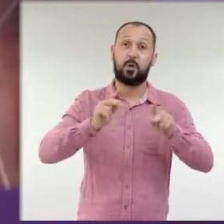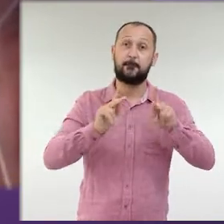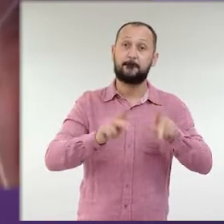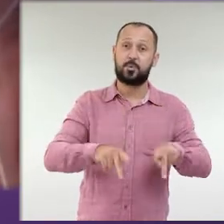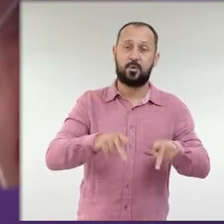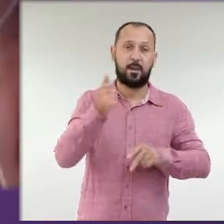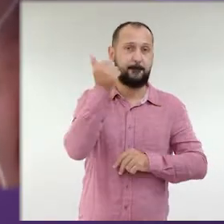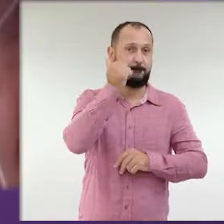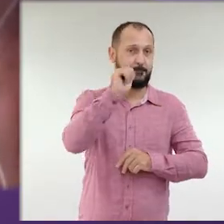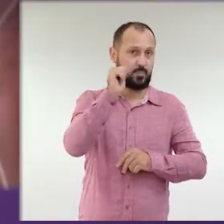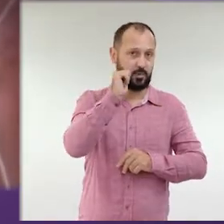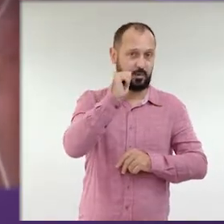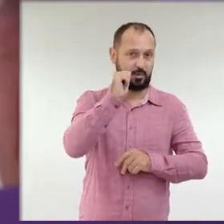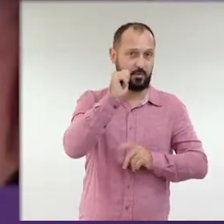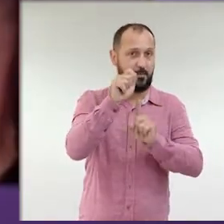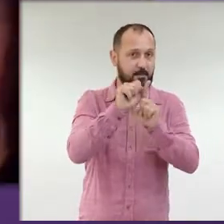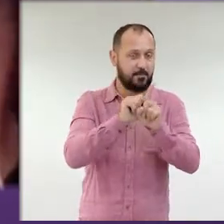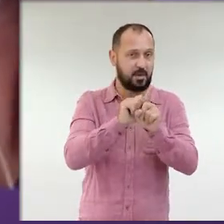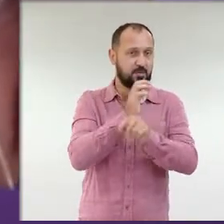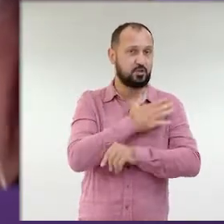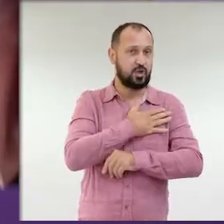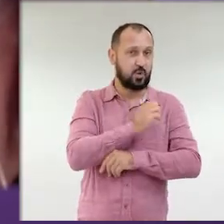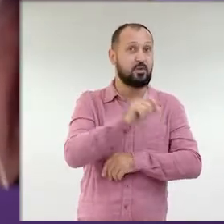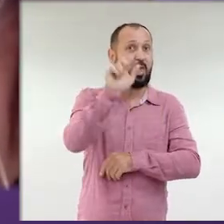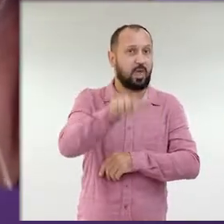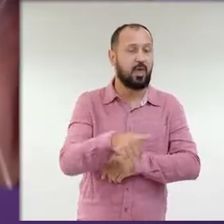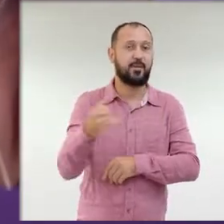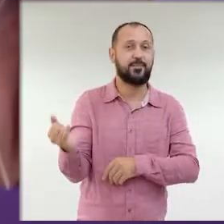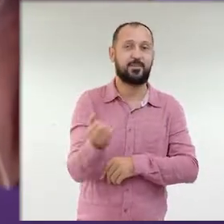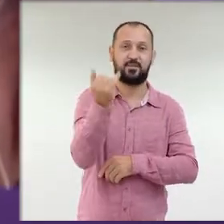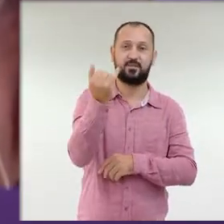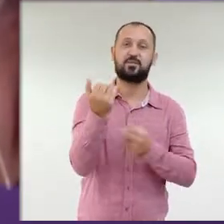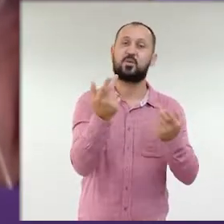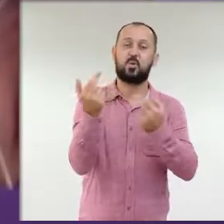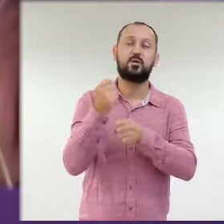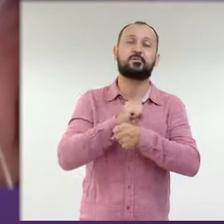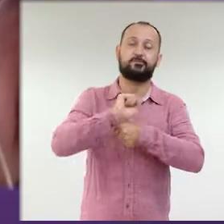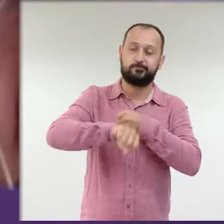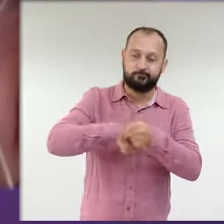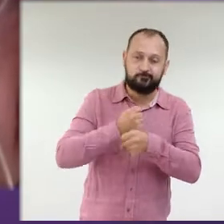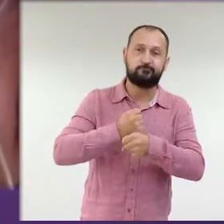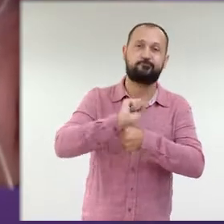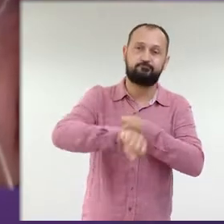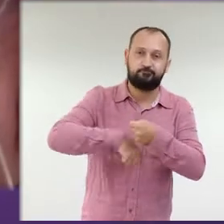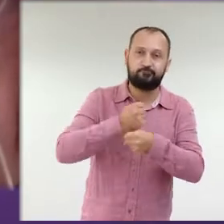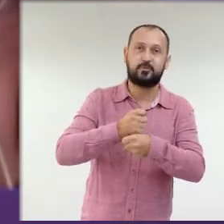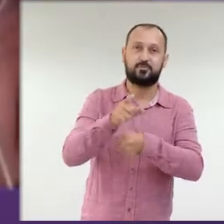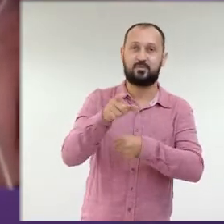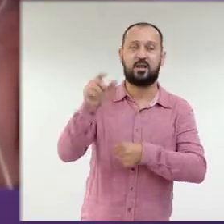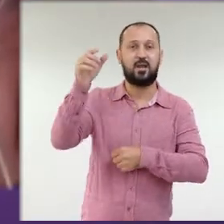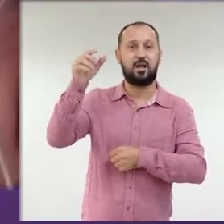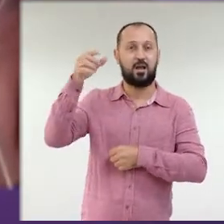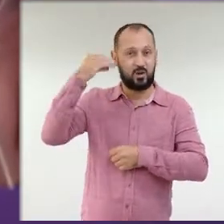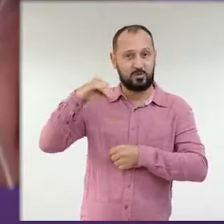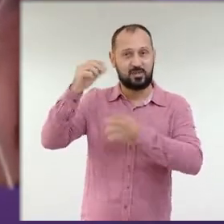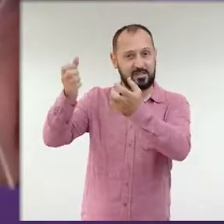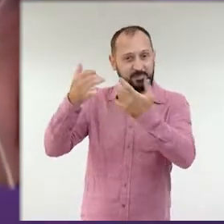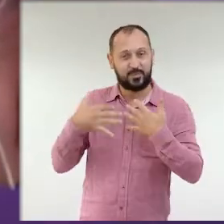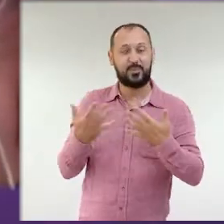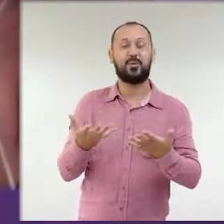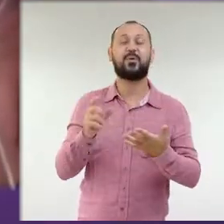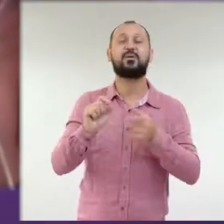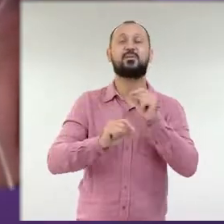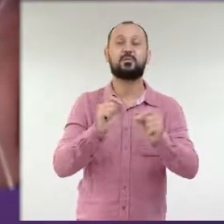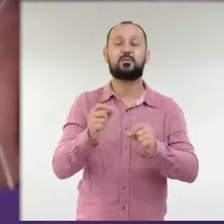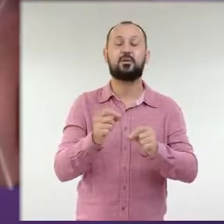para Mulheres, o mês de agosto ele é muito importante, assim como todo o ano. Você comentou, né, Luciana, a respeito da